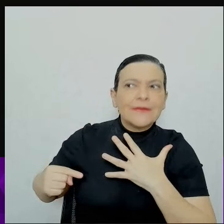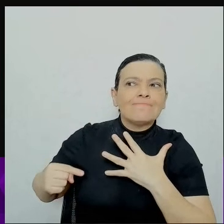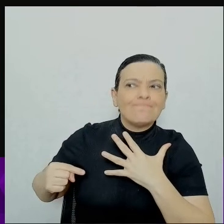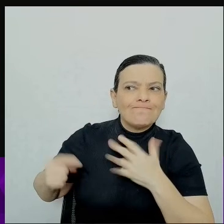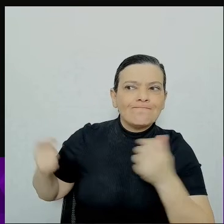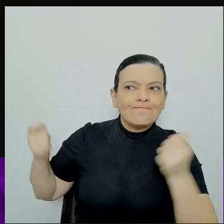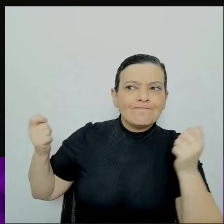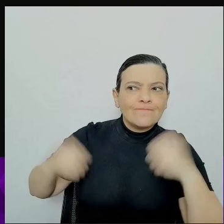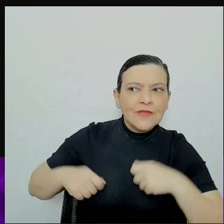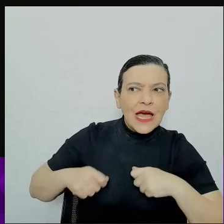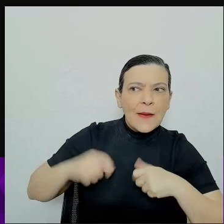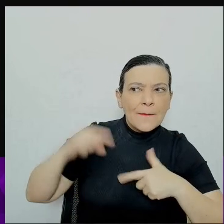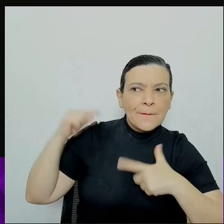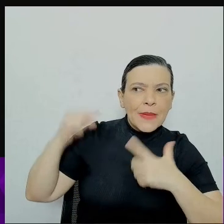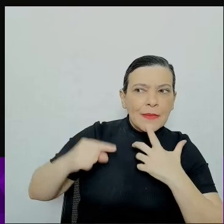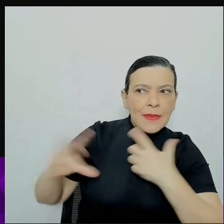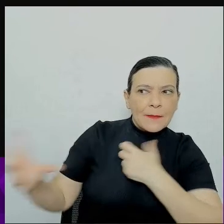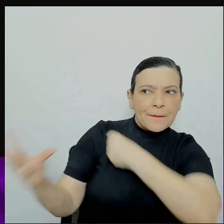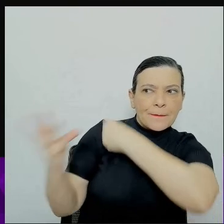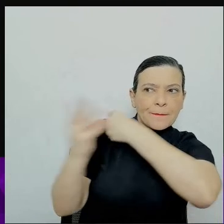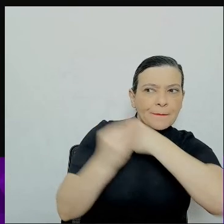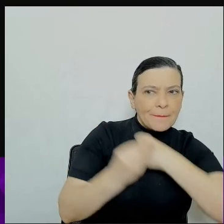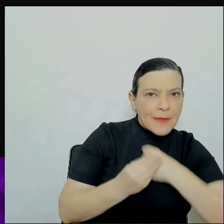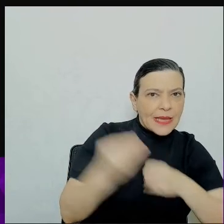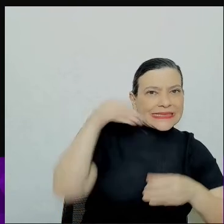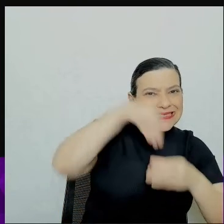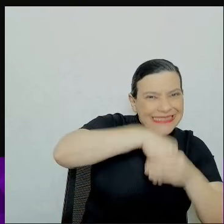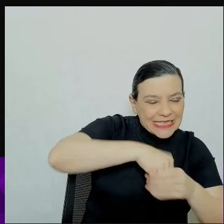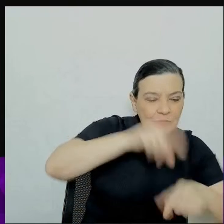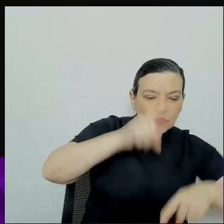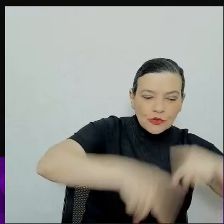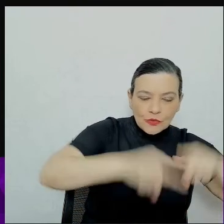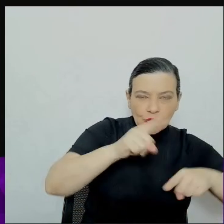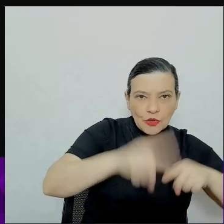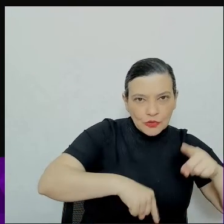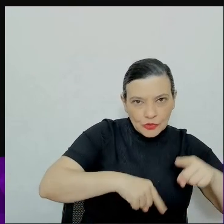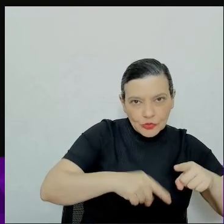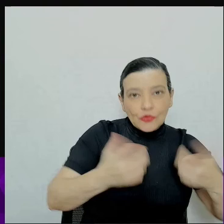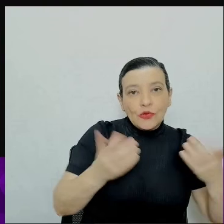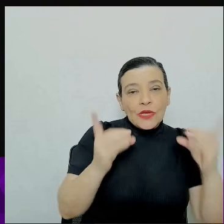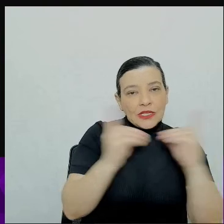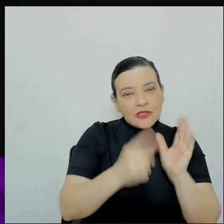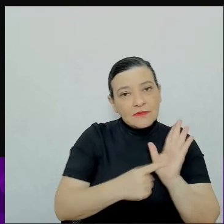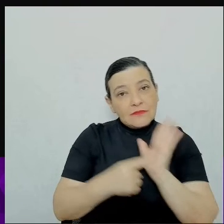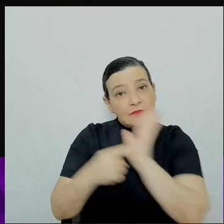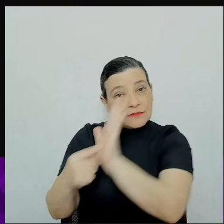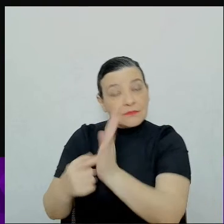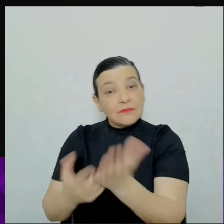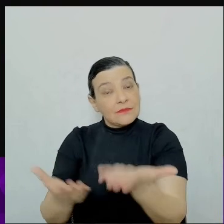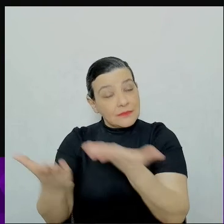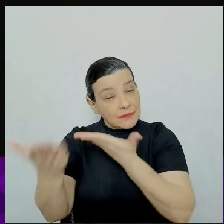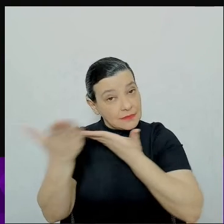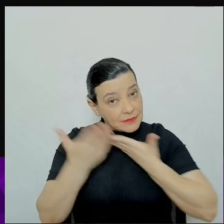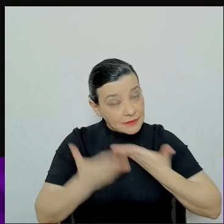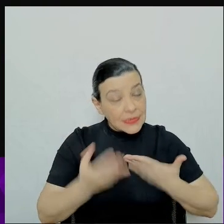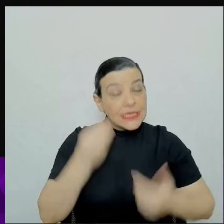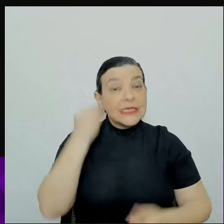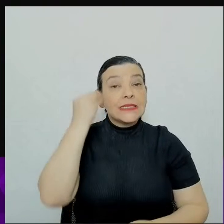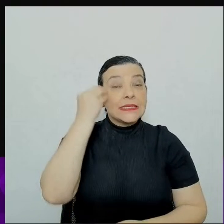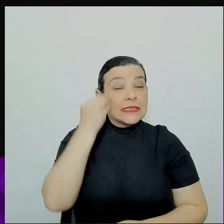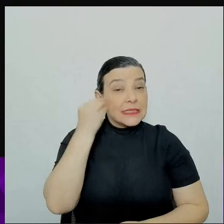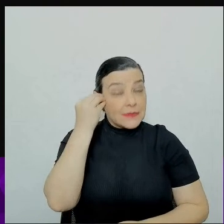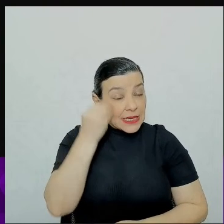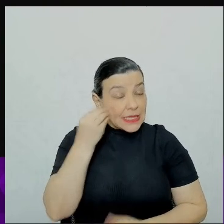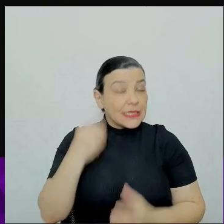em tudo que a gente se propõe a fazer, né? Então, eu te convido agora a olhar para a experiência além do produto. Tentem entender